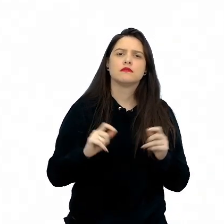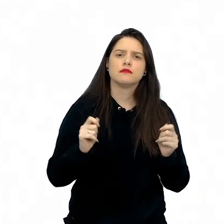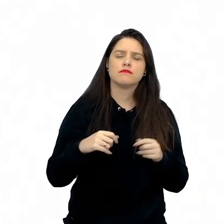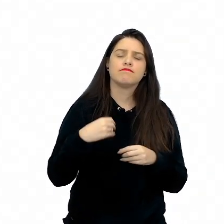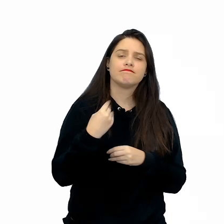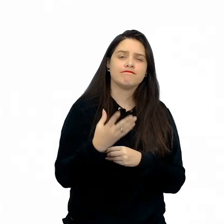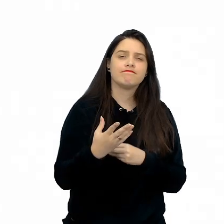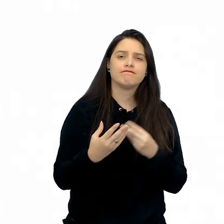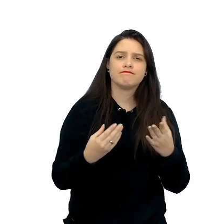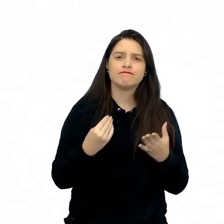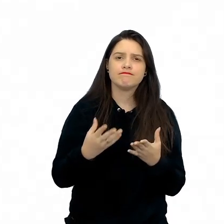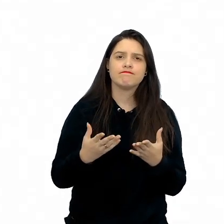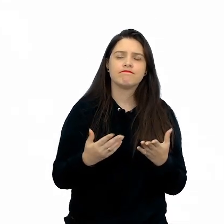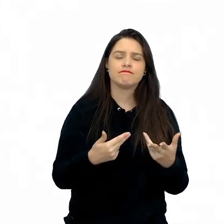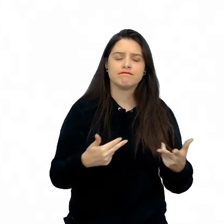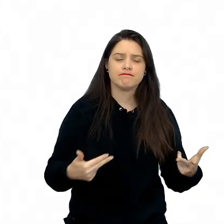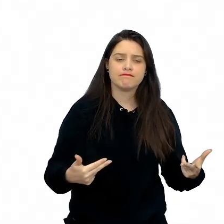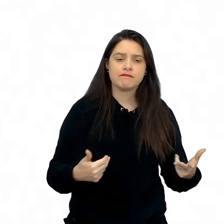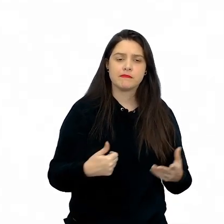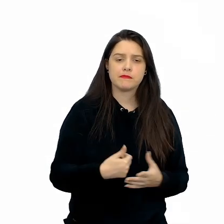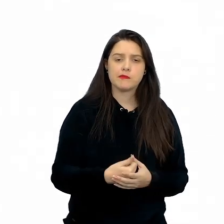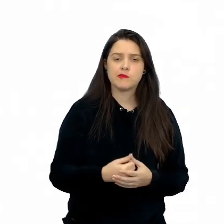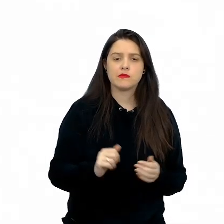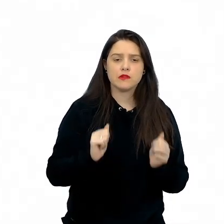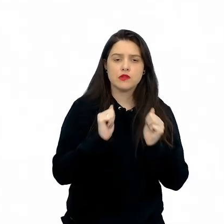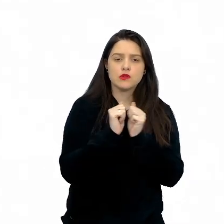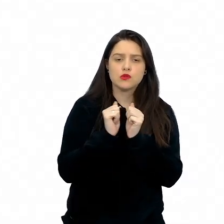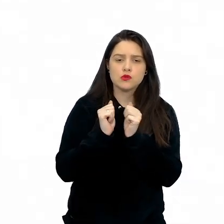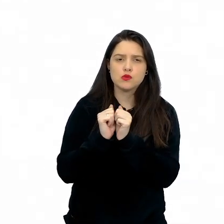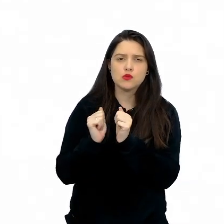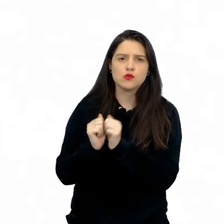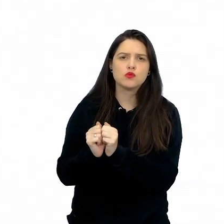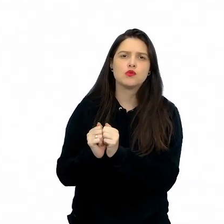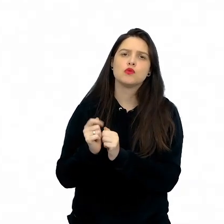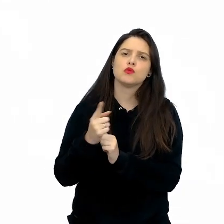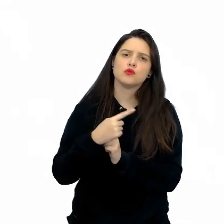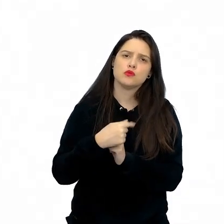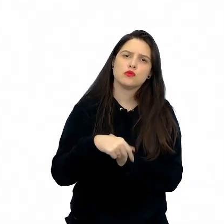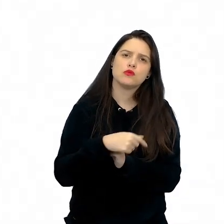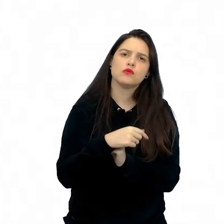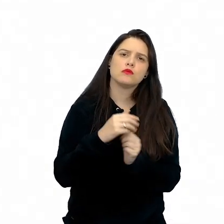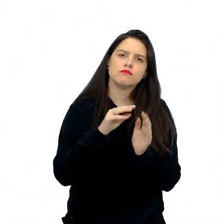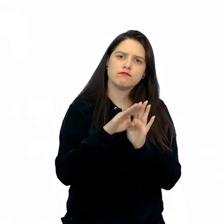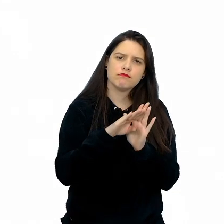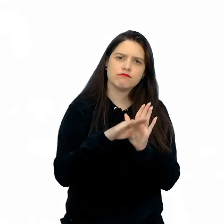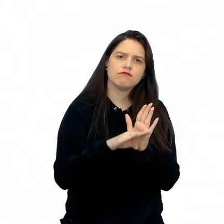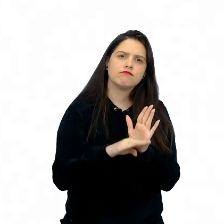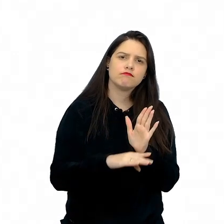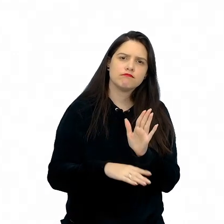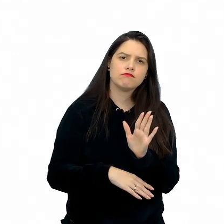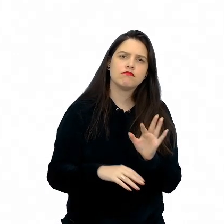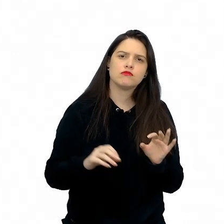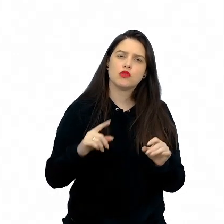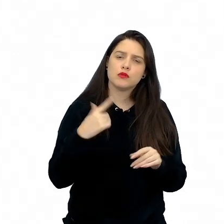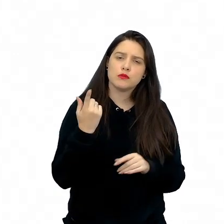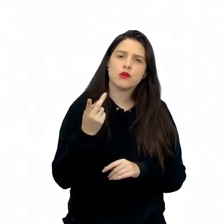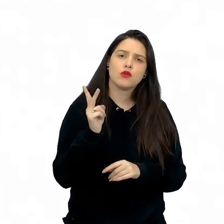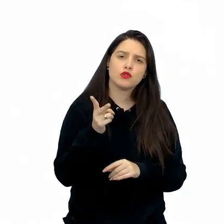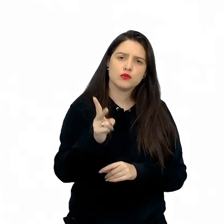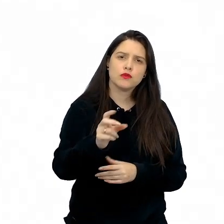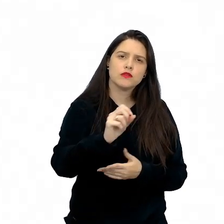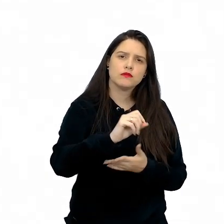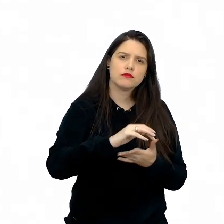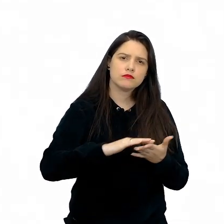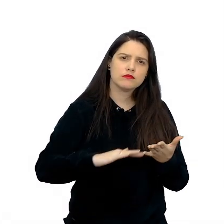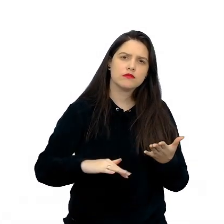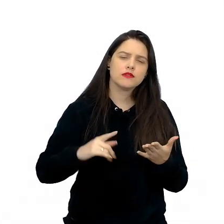para, sem ter a possibilidade de todo mundo junto, cria um grupo, vamos conversar, vamos deixar registrado, porque quando chegar